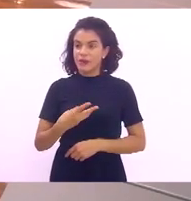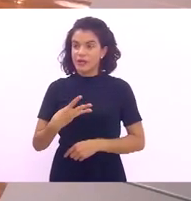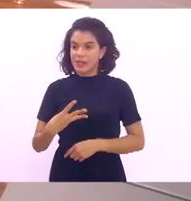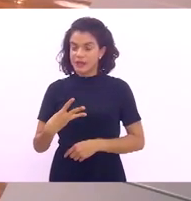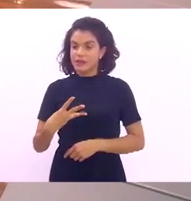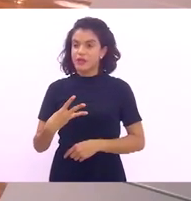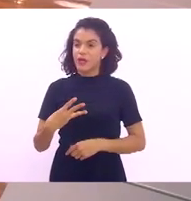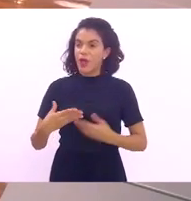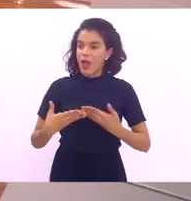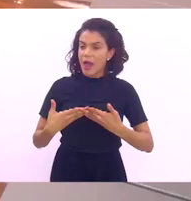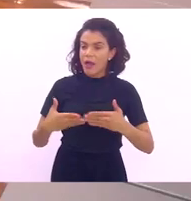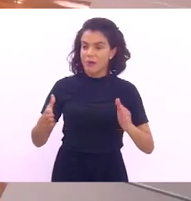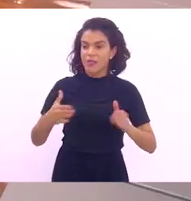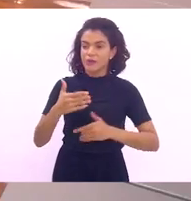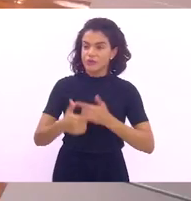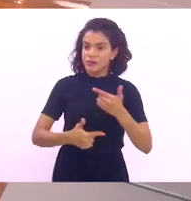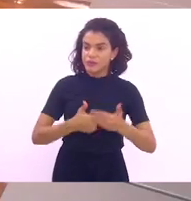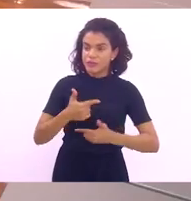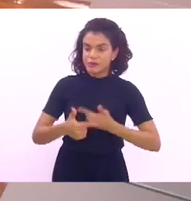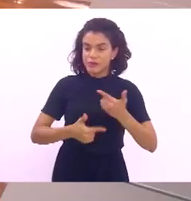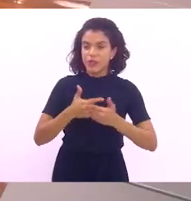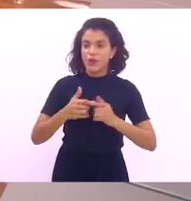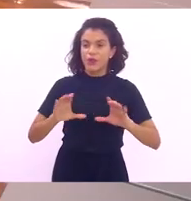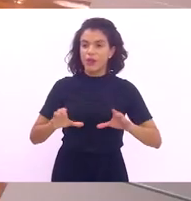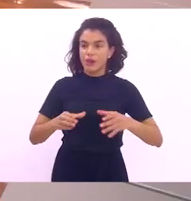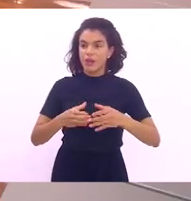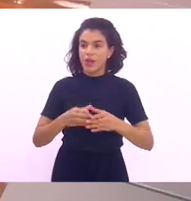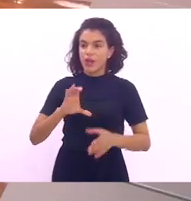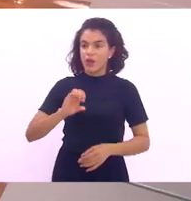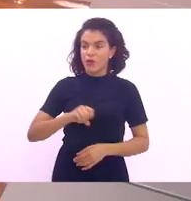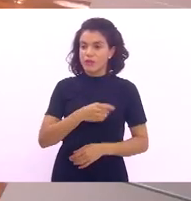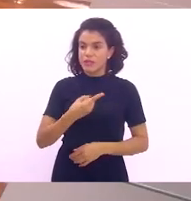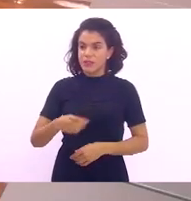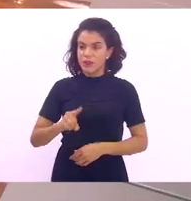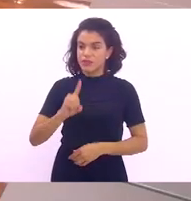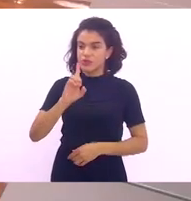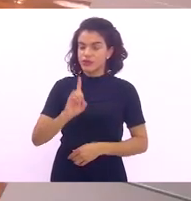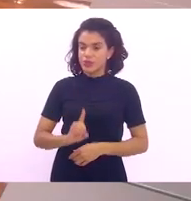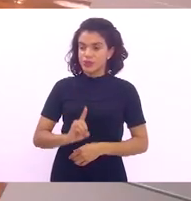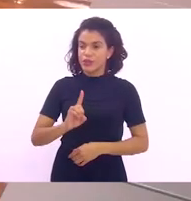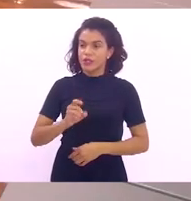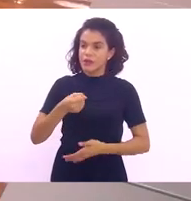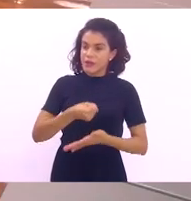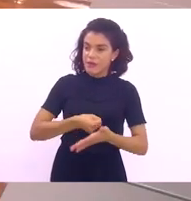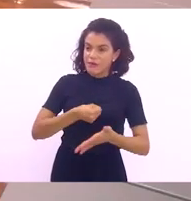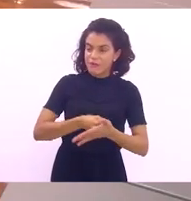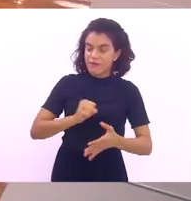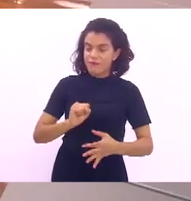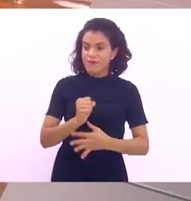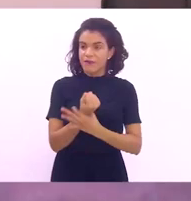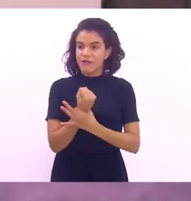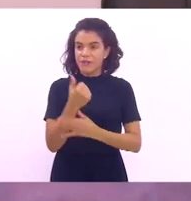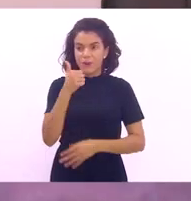dou por abertos os trabalhos da comissão de defesa dos direitos da mulher e